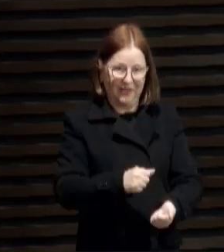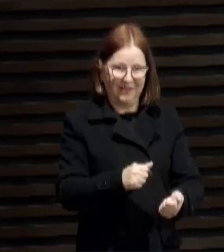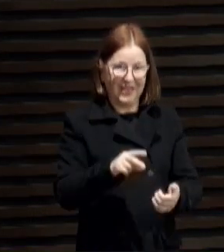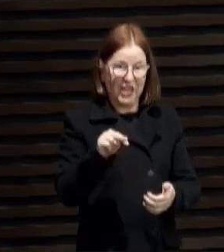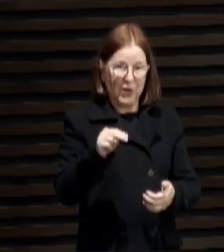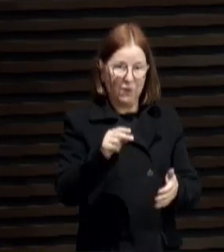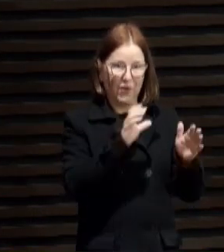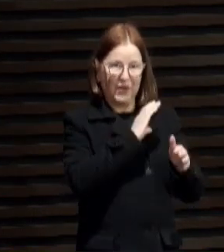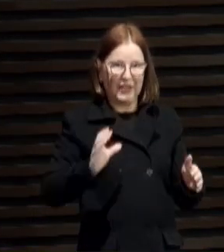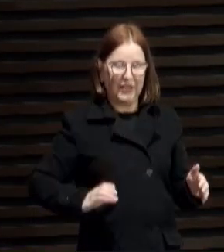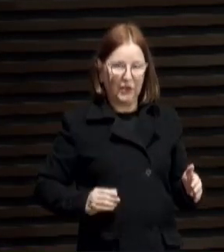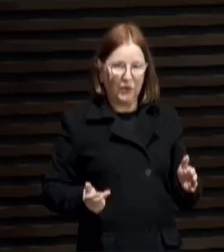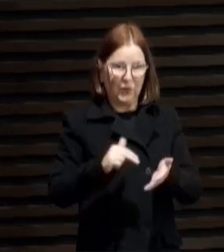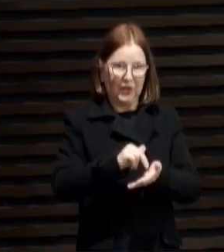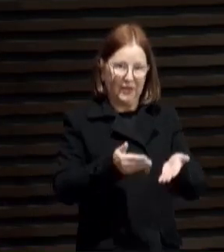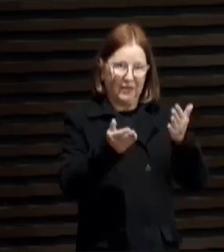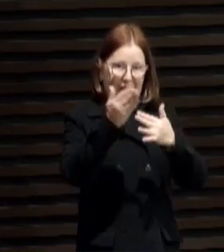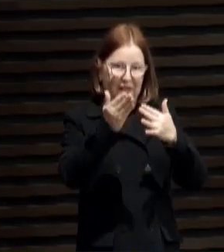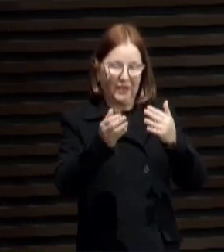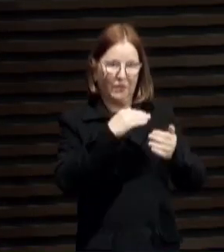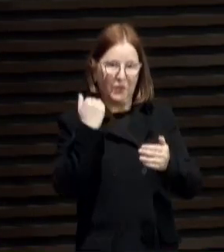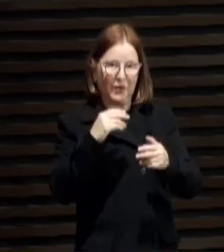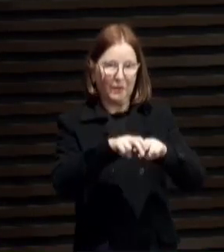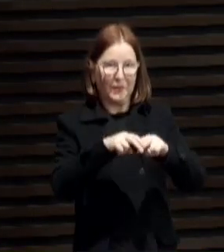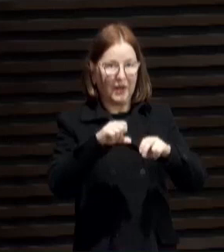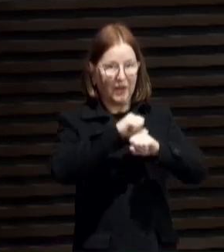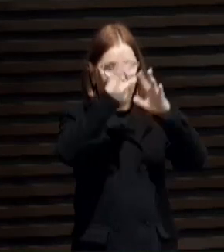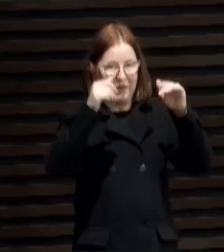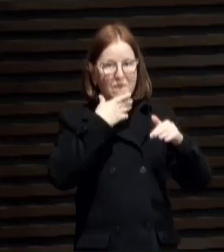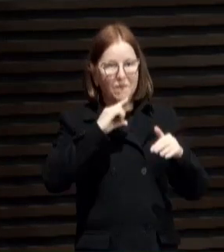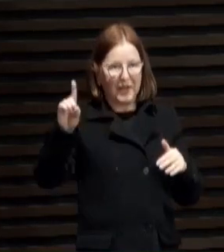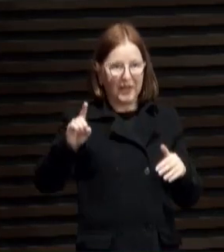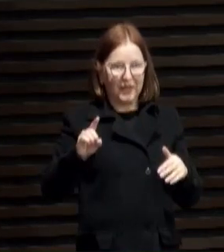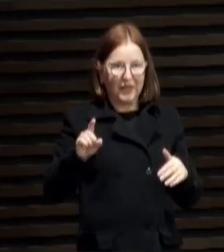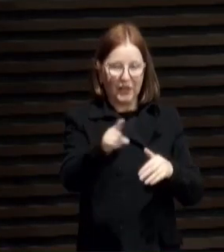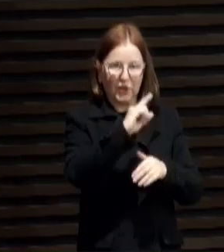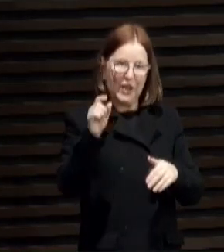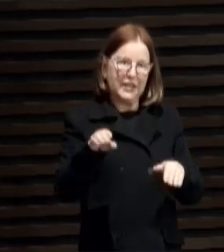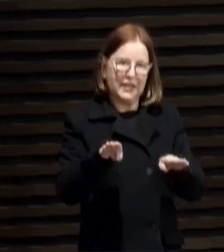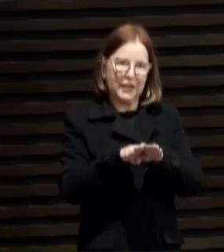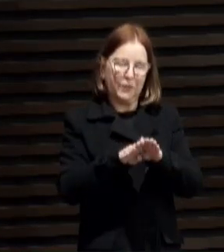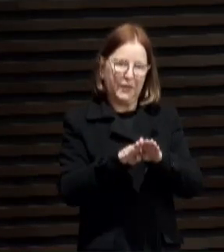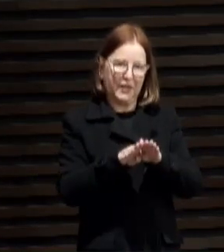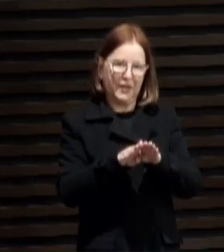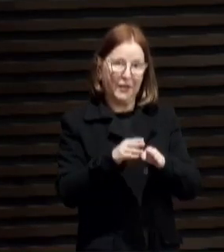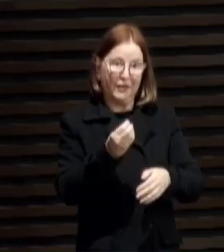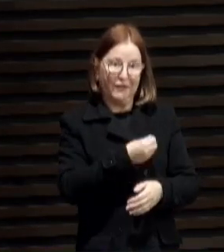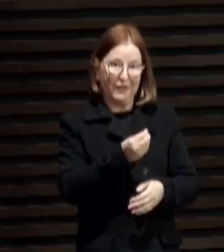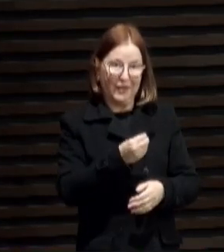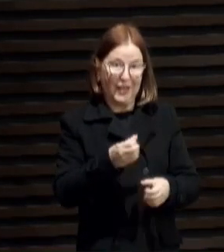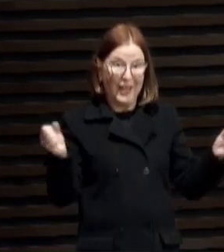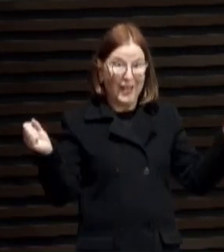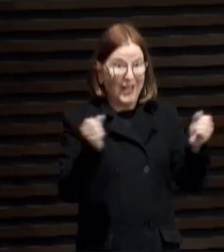foi ressuscitado dentre os mortos pela glória do Pai, assim também andemos nós em novidade